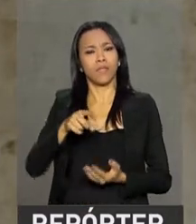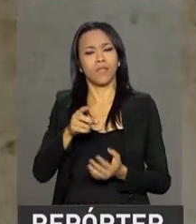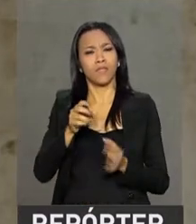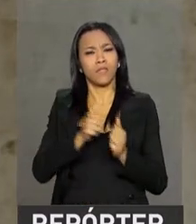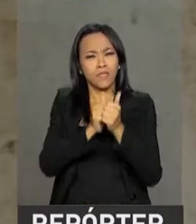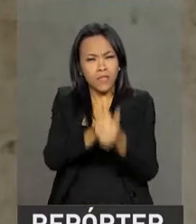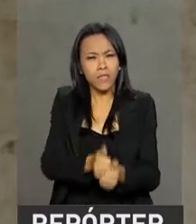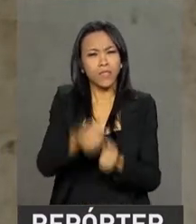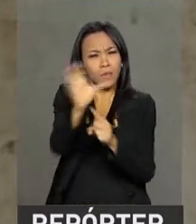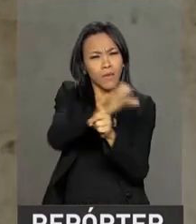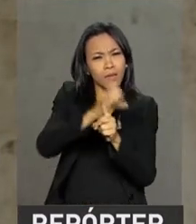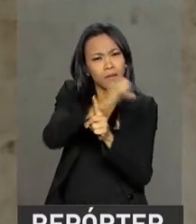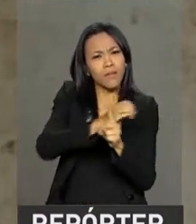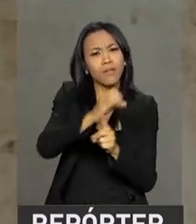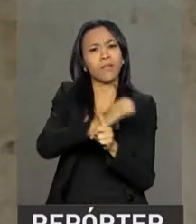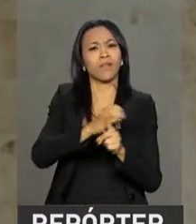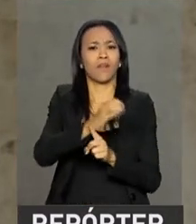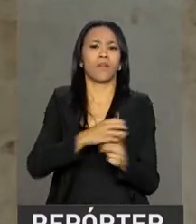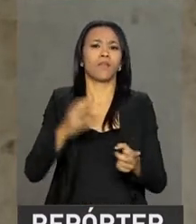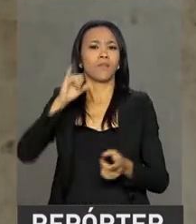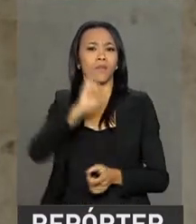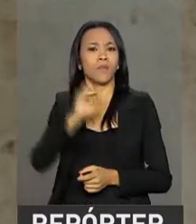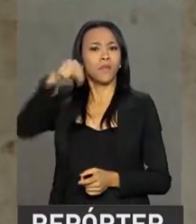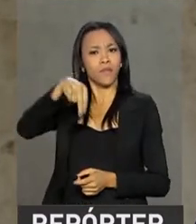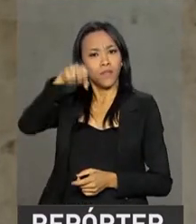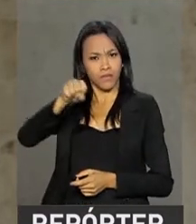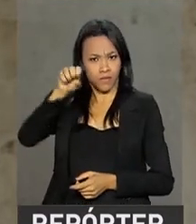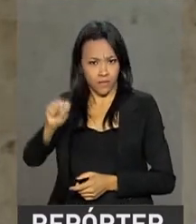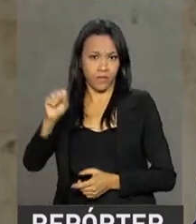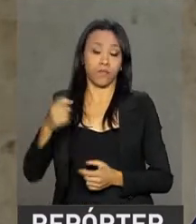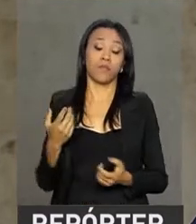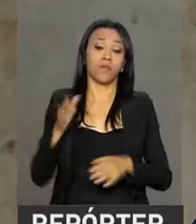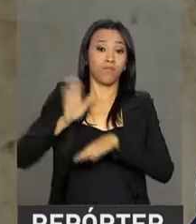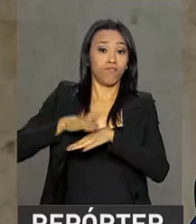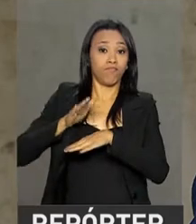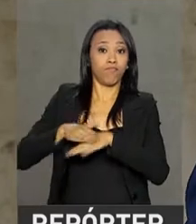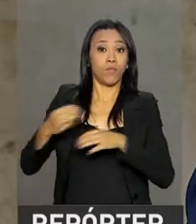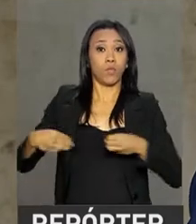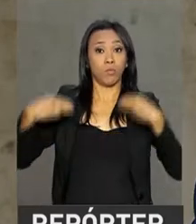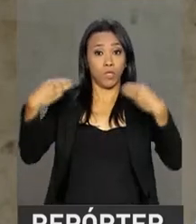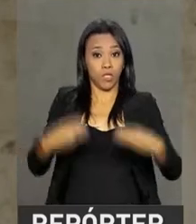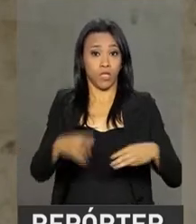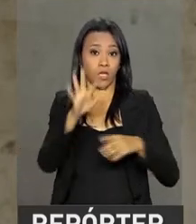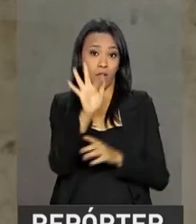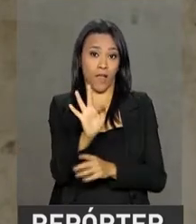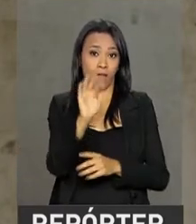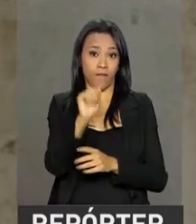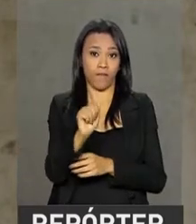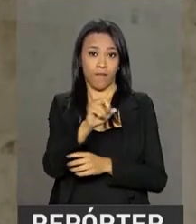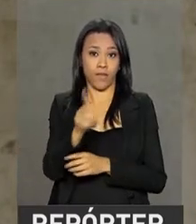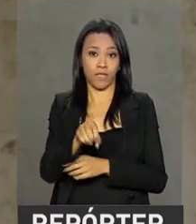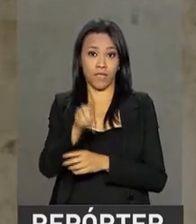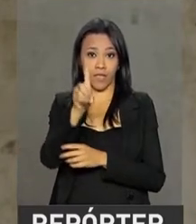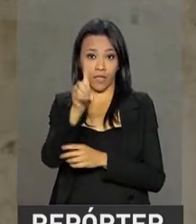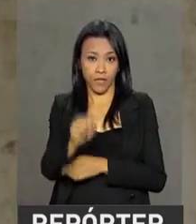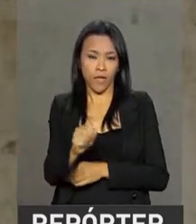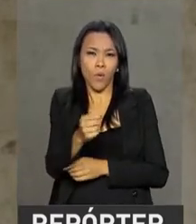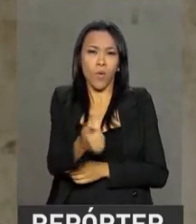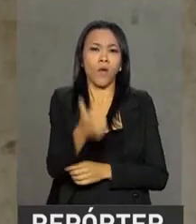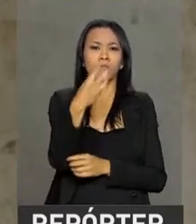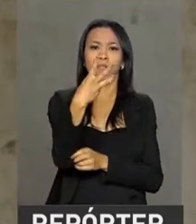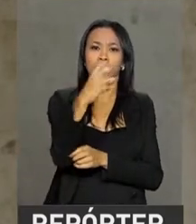de pagamentos do inss segundo o ministério da fazenda quase 30 milhões de brasileiros